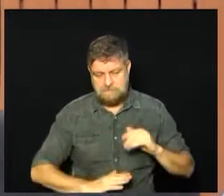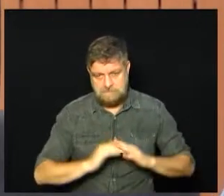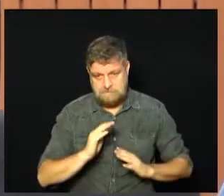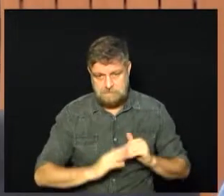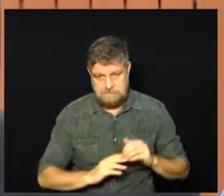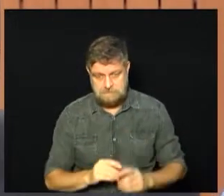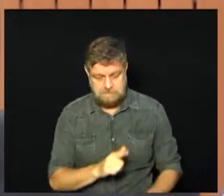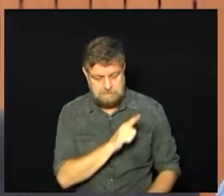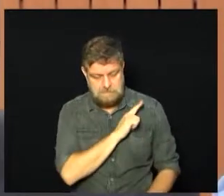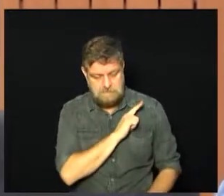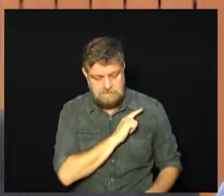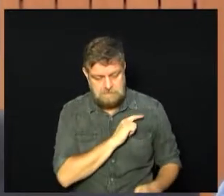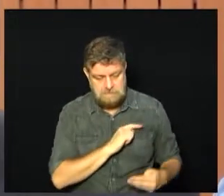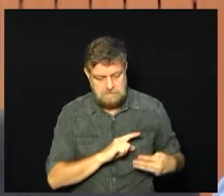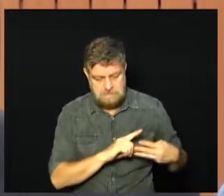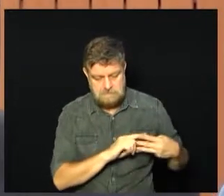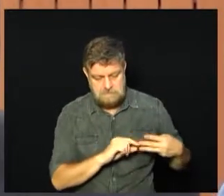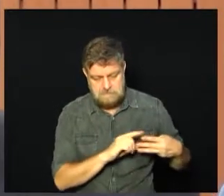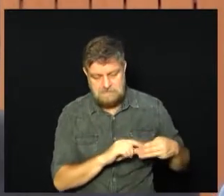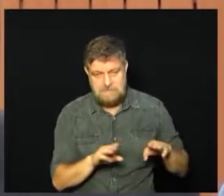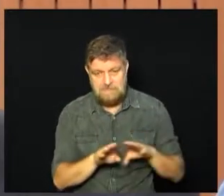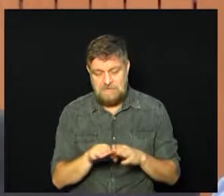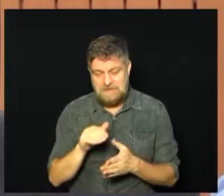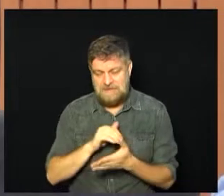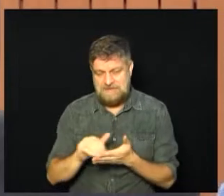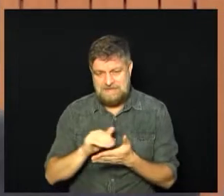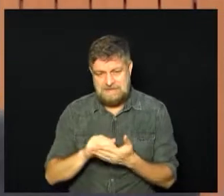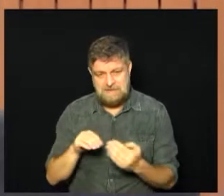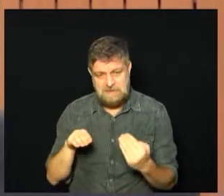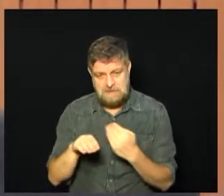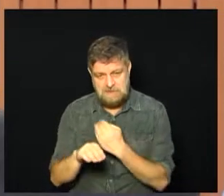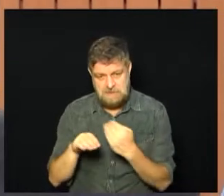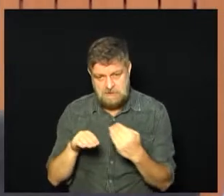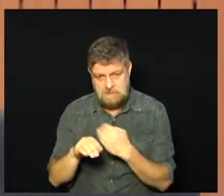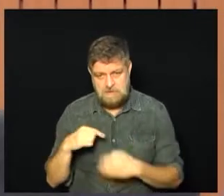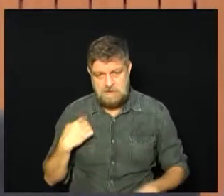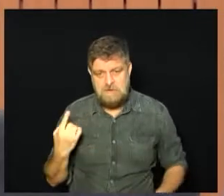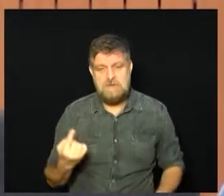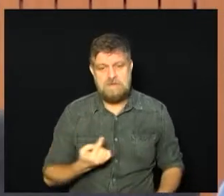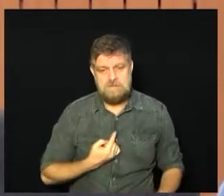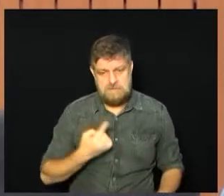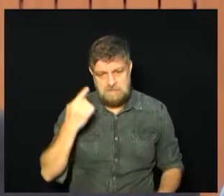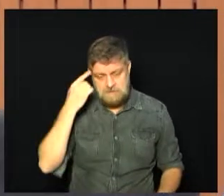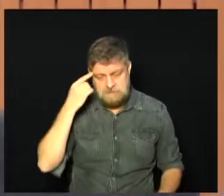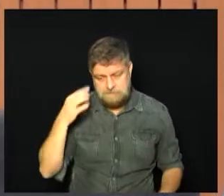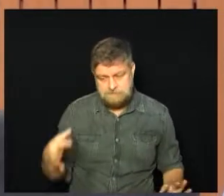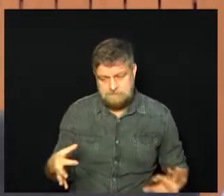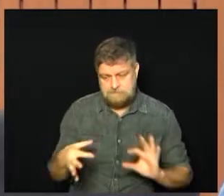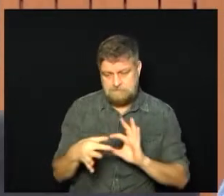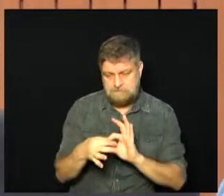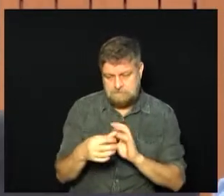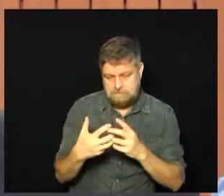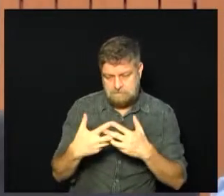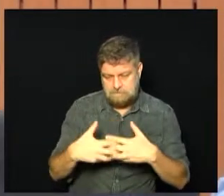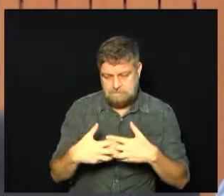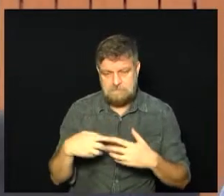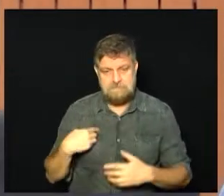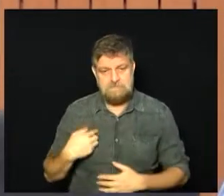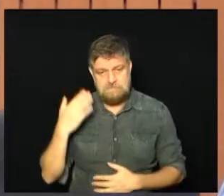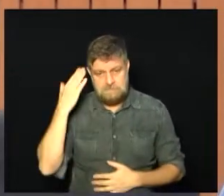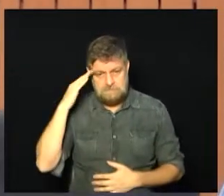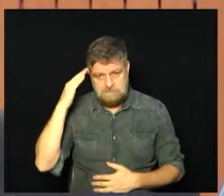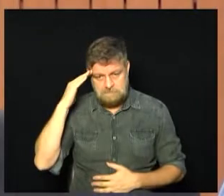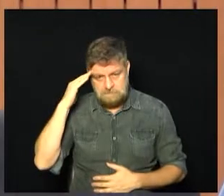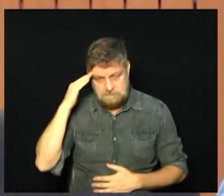Secretaria dos Transportes, e a INDEC é absolutamente coordenada com essa visão. Nós entendemos que essa discussão do parquelete é uma discussão que se